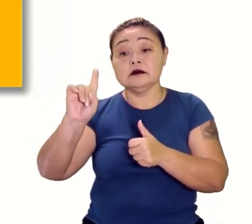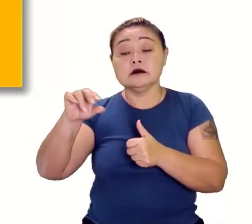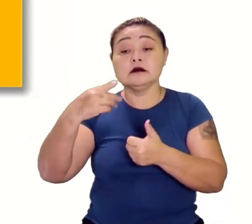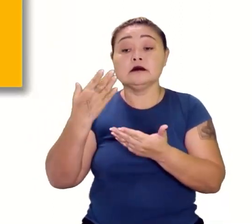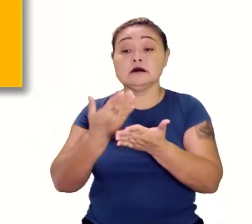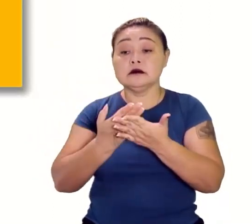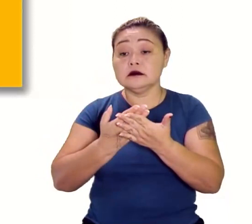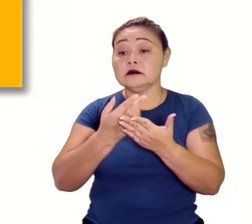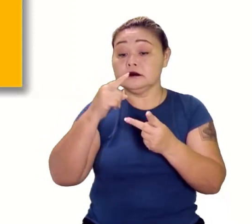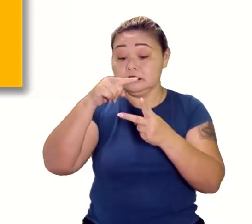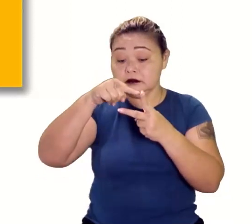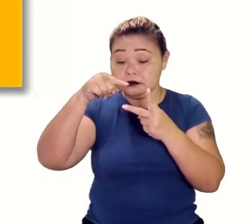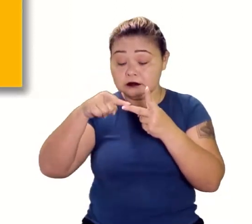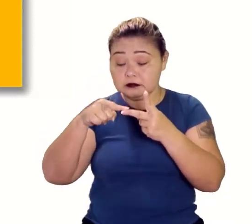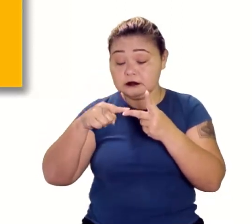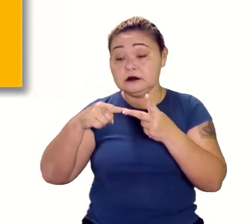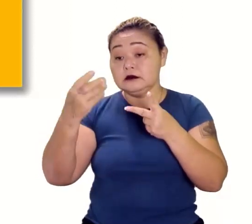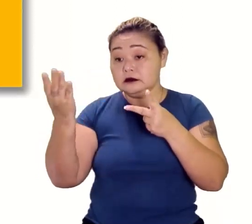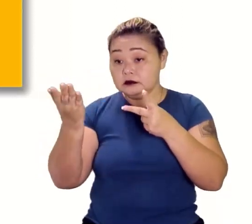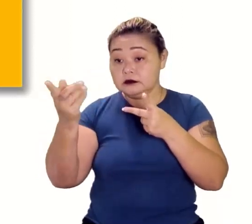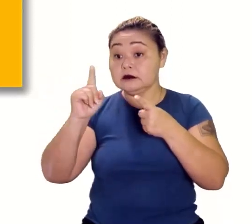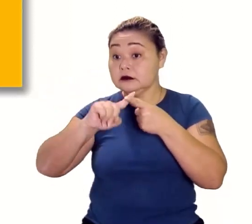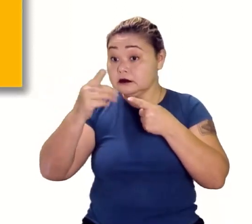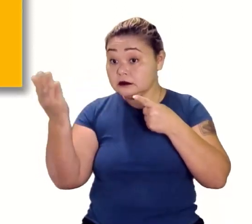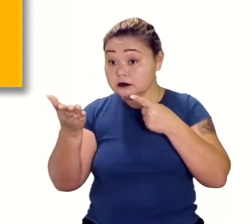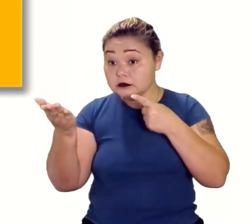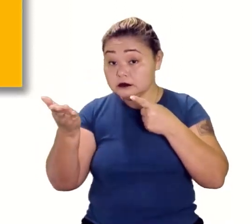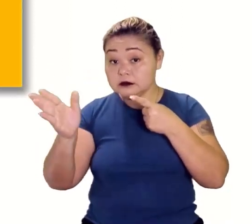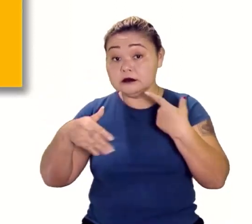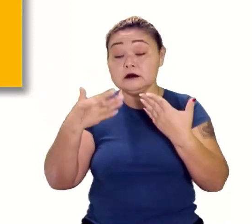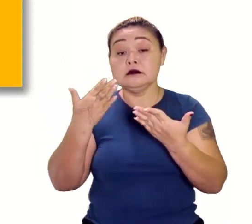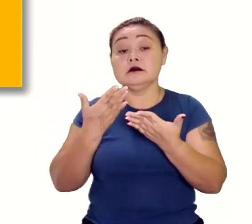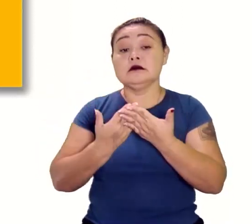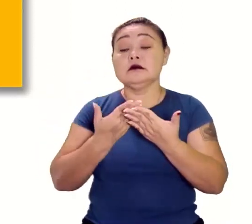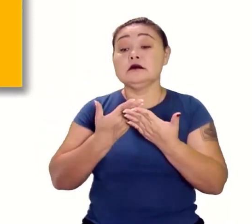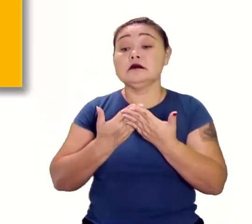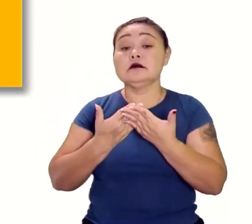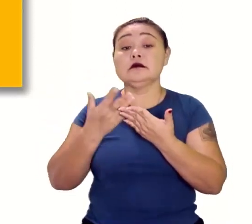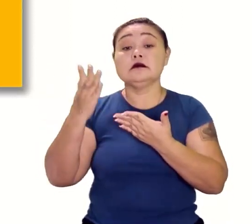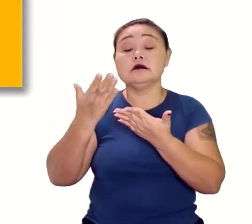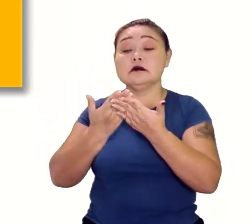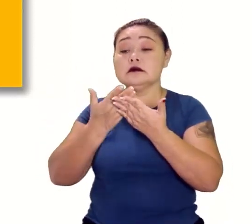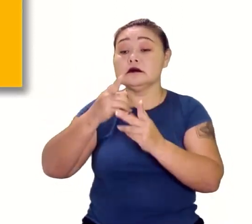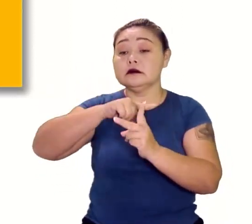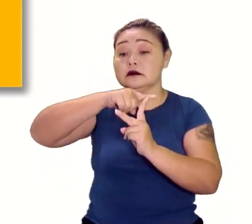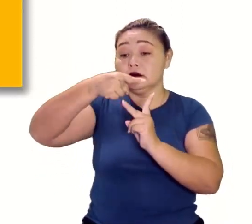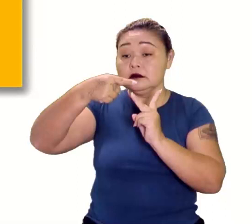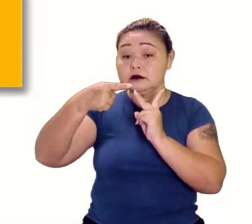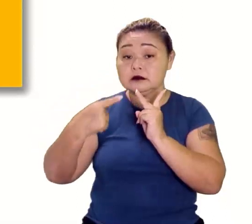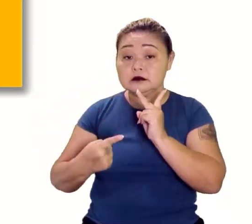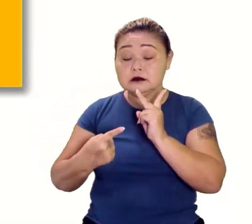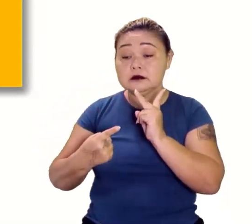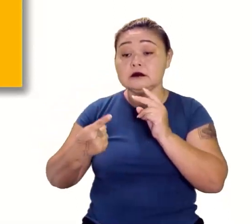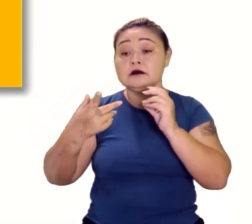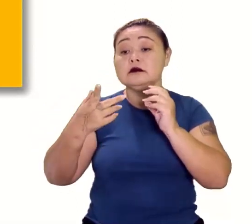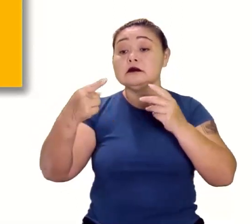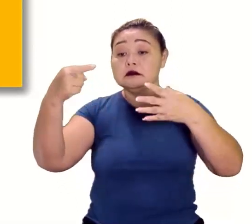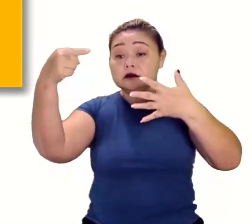momentos, certo? Certinho. E neste primeiro momento, nós vamos trabalhar o estudo das raízes e